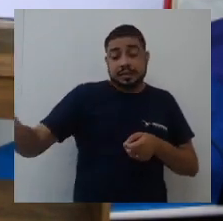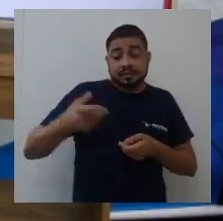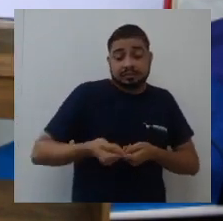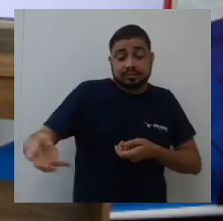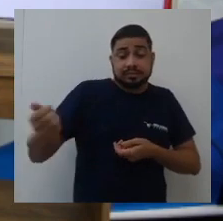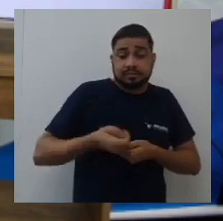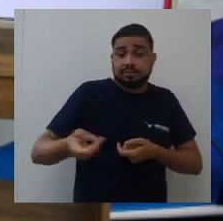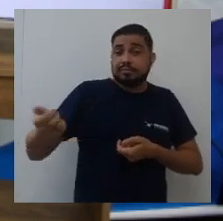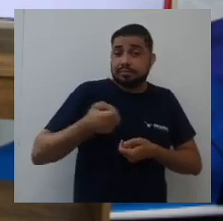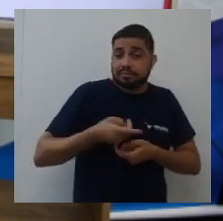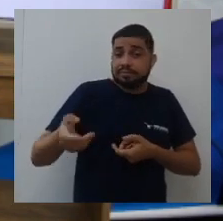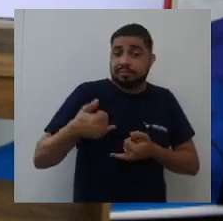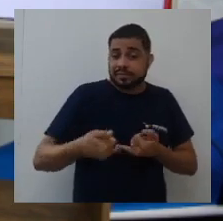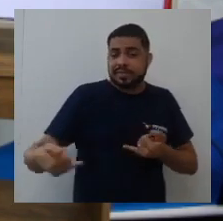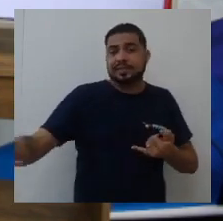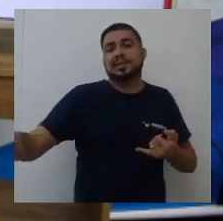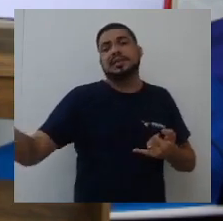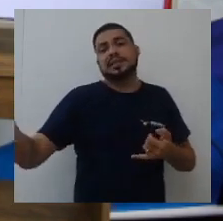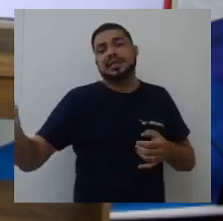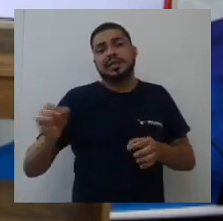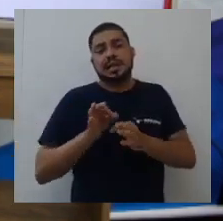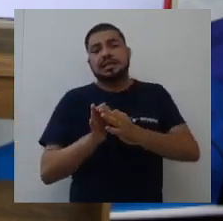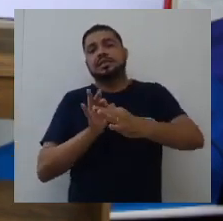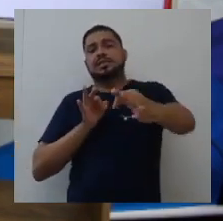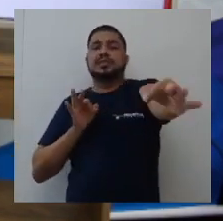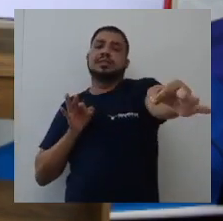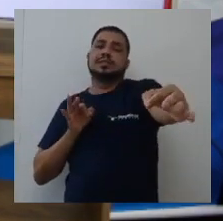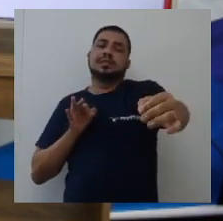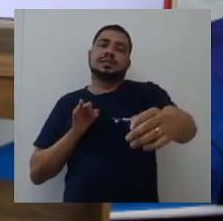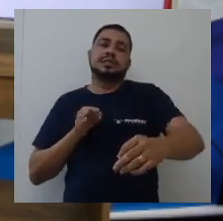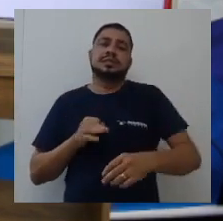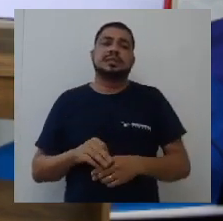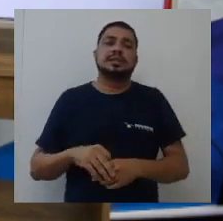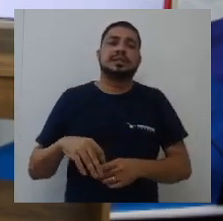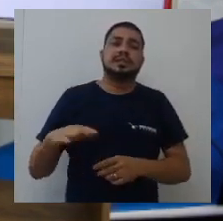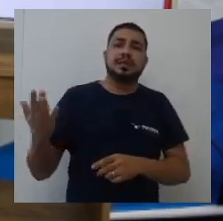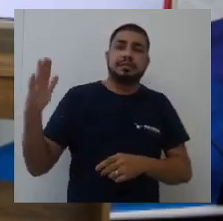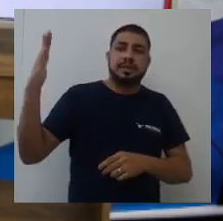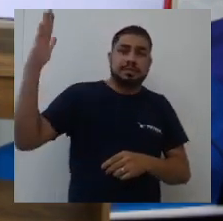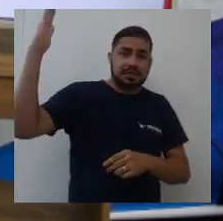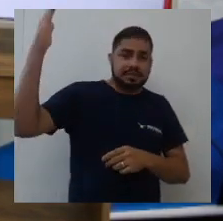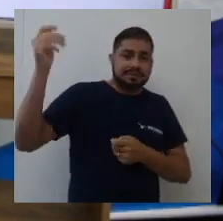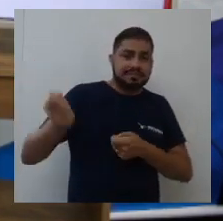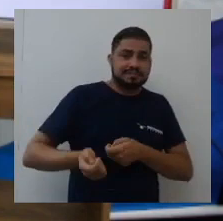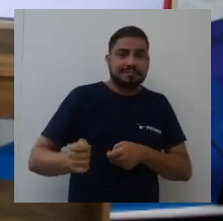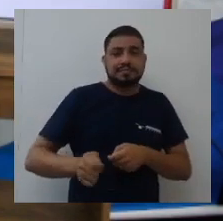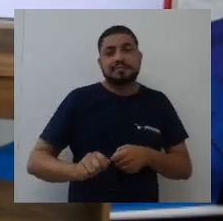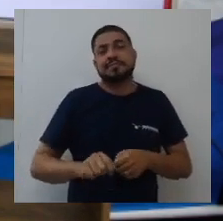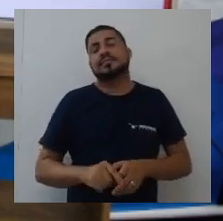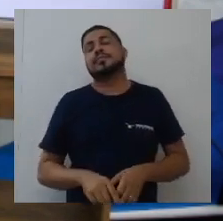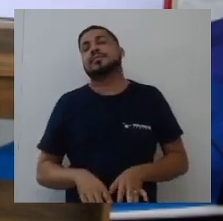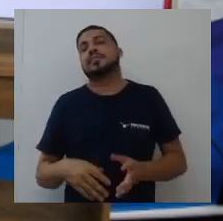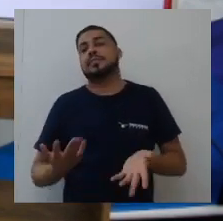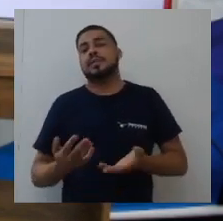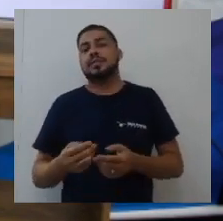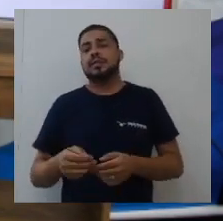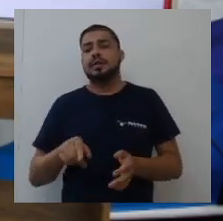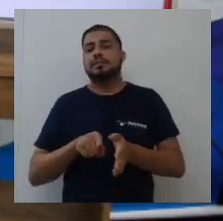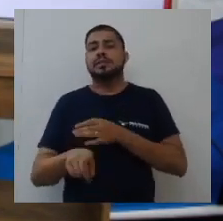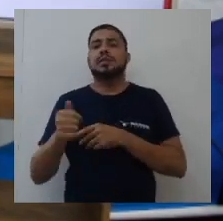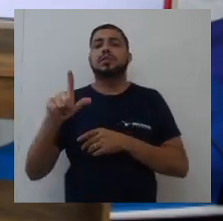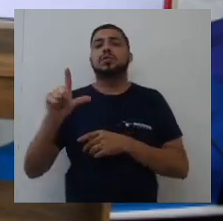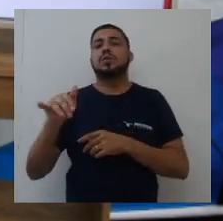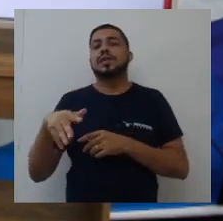a distância onde a pipa estaria para alguém na base do chão, beleza? Deixa eu ver outra pergunta aqui, ó. Meu nome é